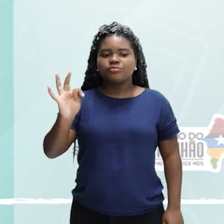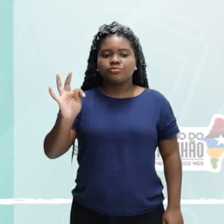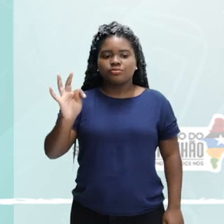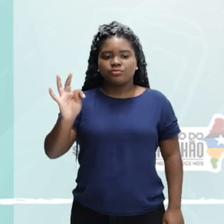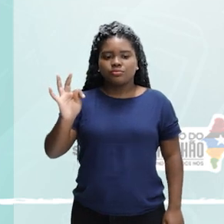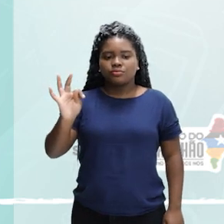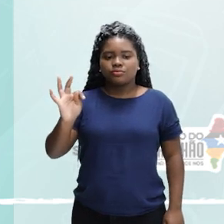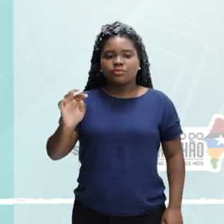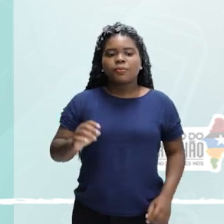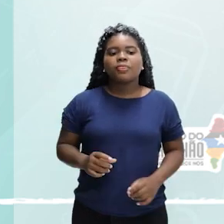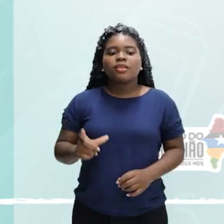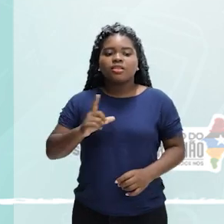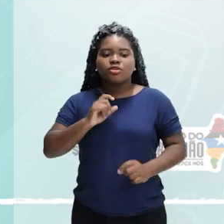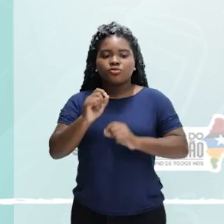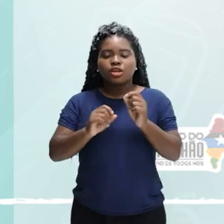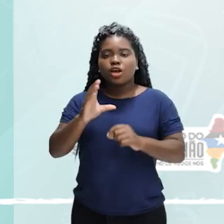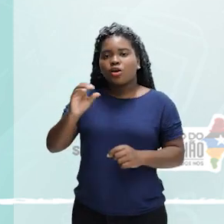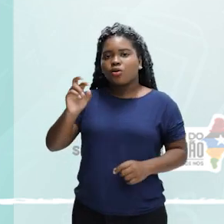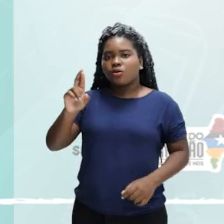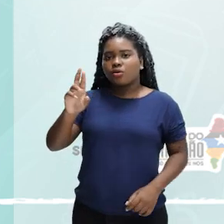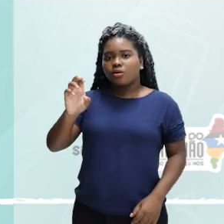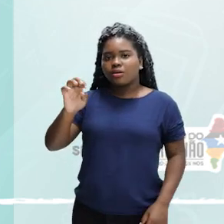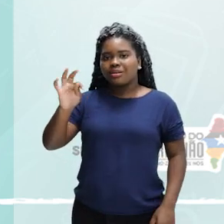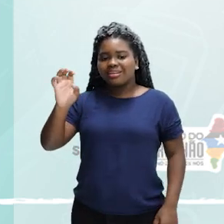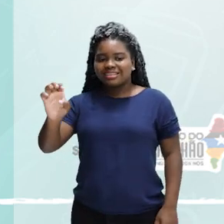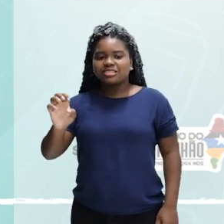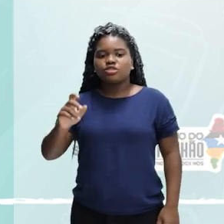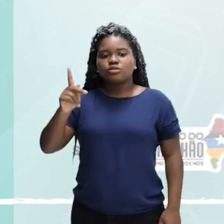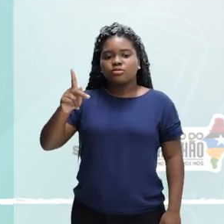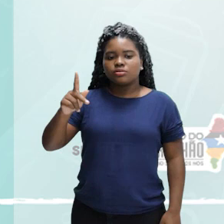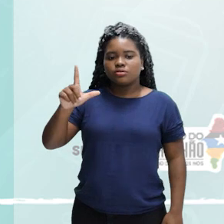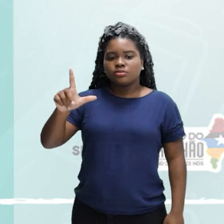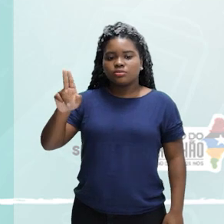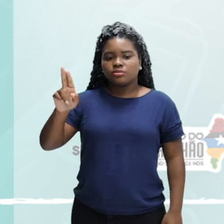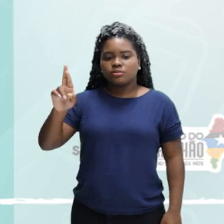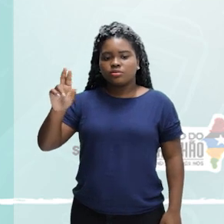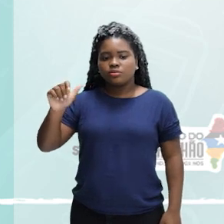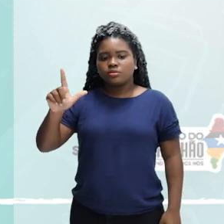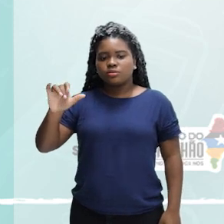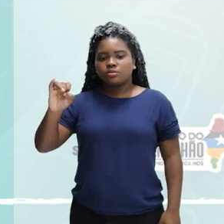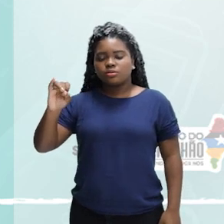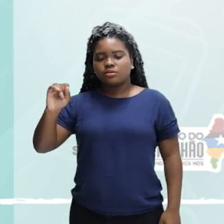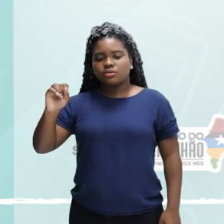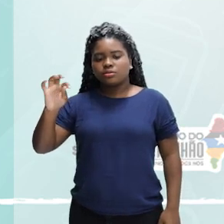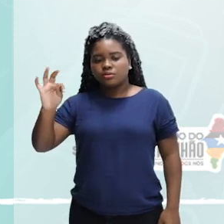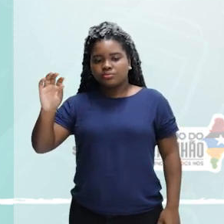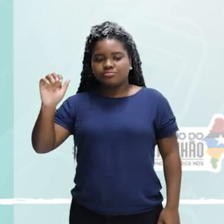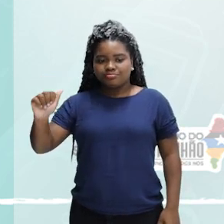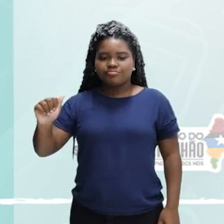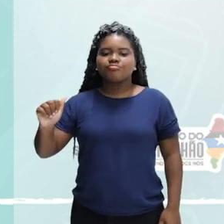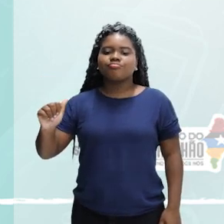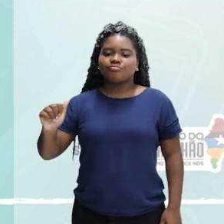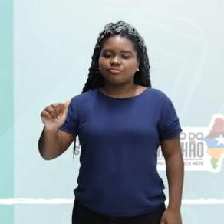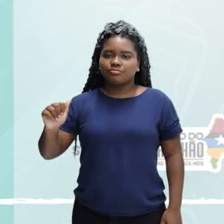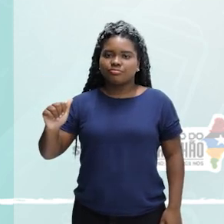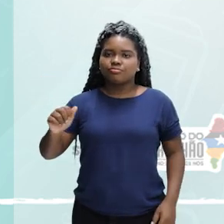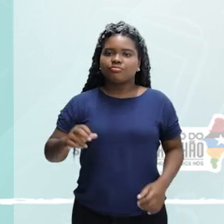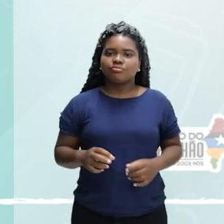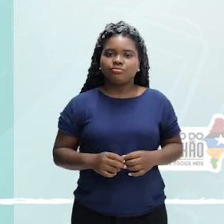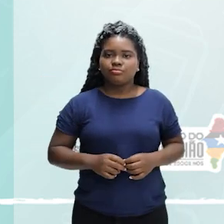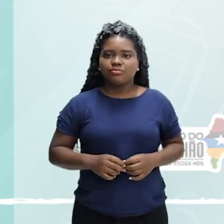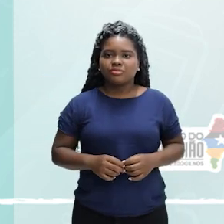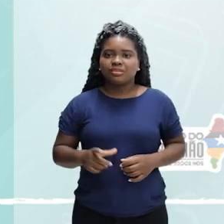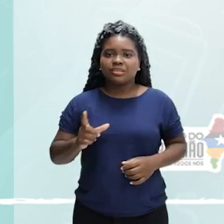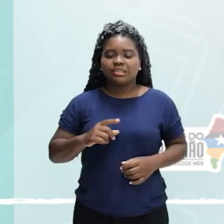corrente pluralista? Essa corrente, ela procura estabelecer uma não contradição entre as diferentes